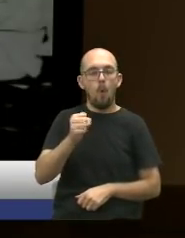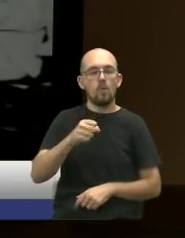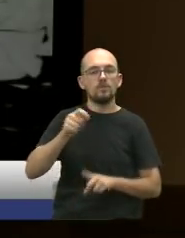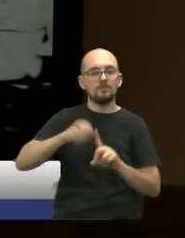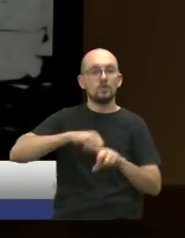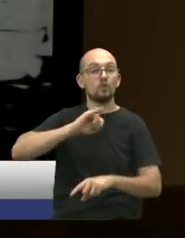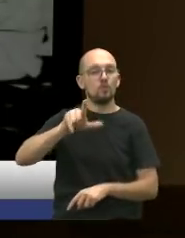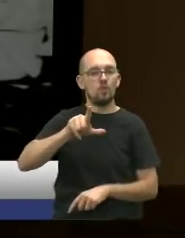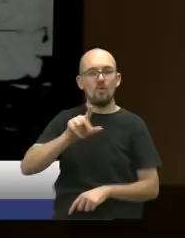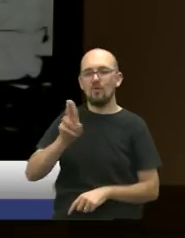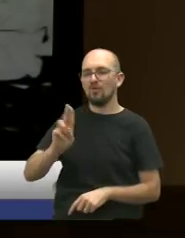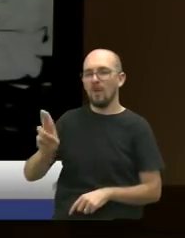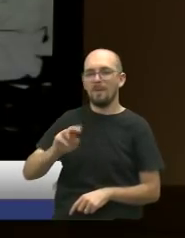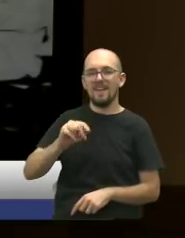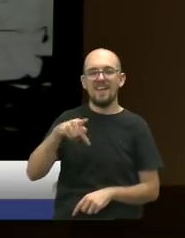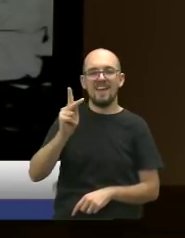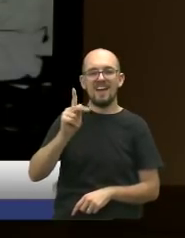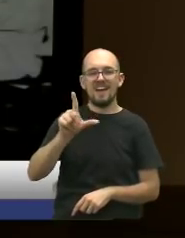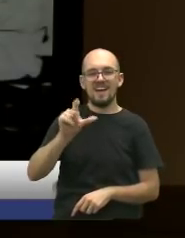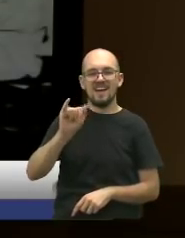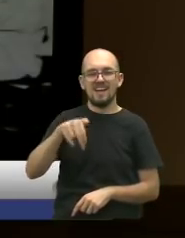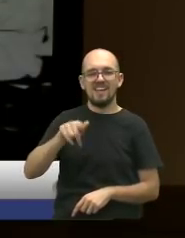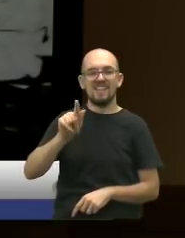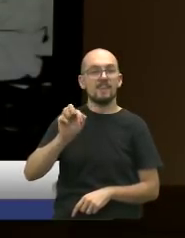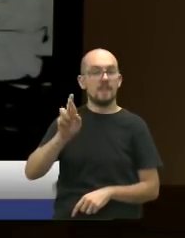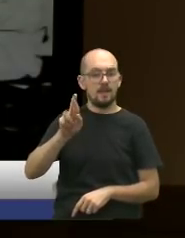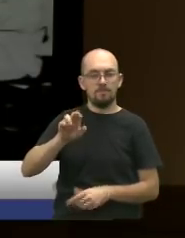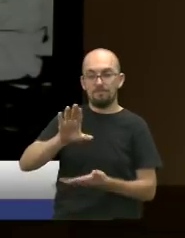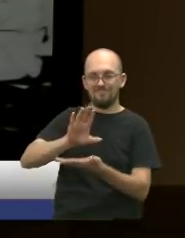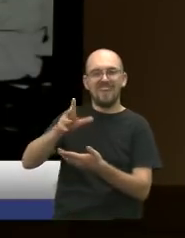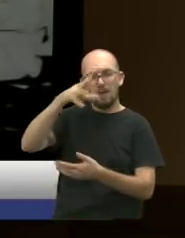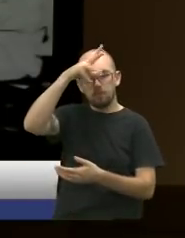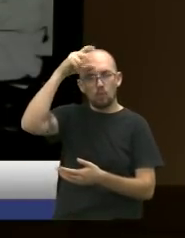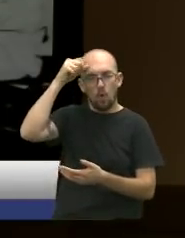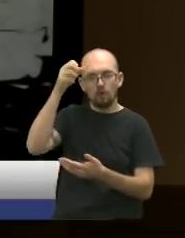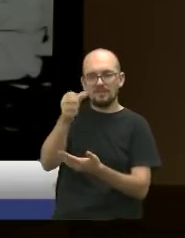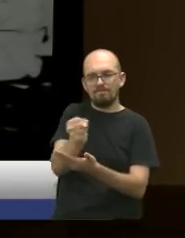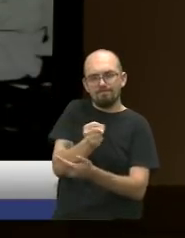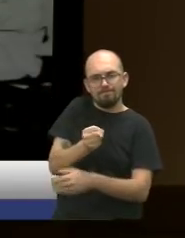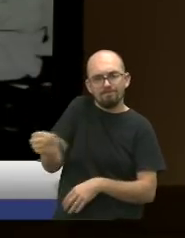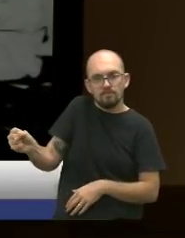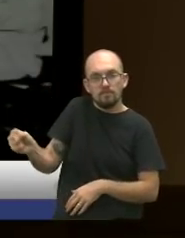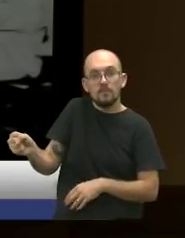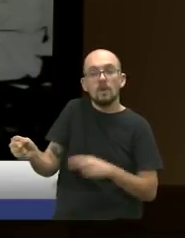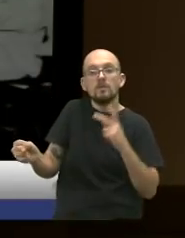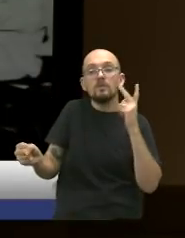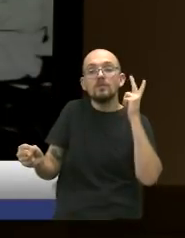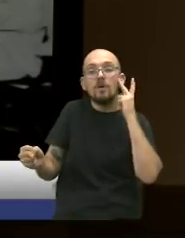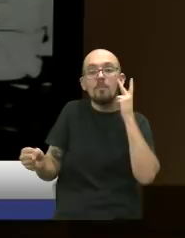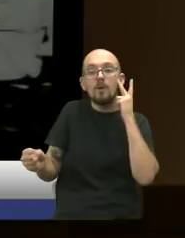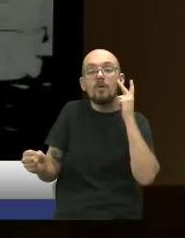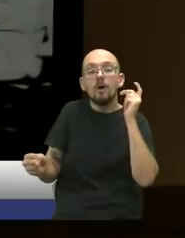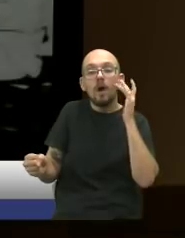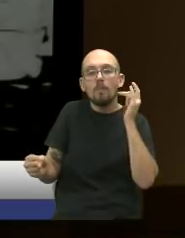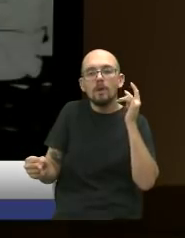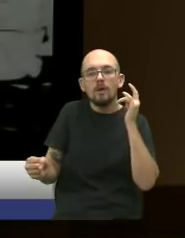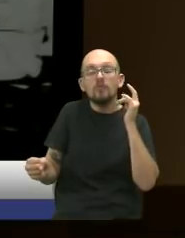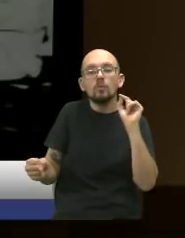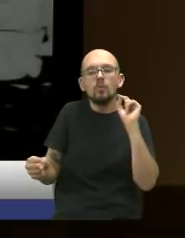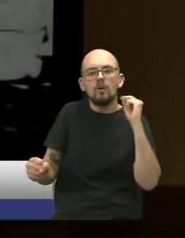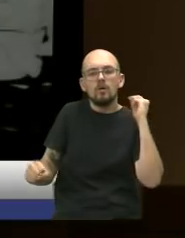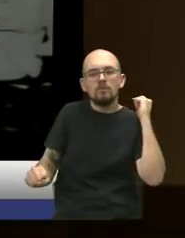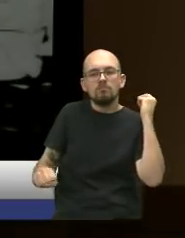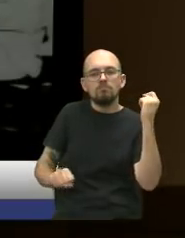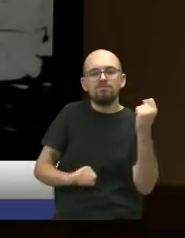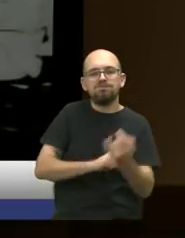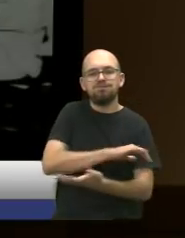General Klinger. Foi afastado o comandante do Mato Grosso. São Paulo começou no dia seguinte, no sábado. Era 9